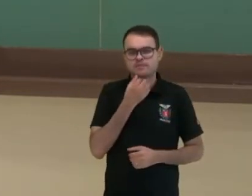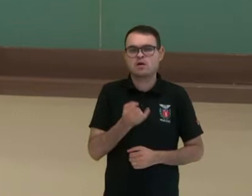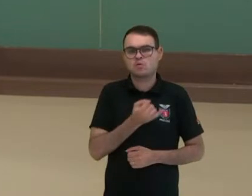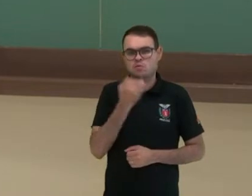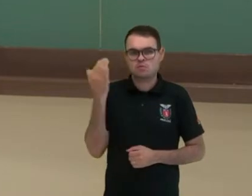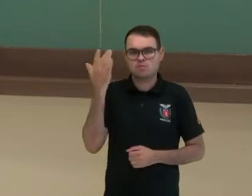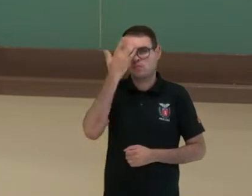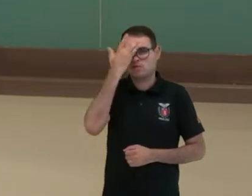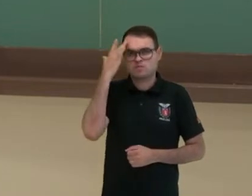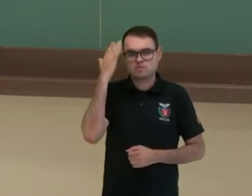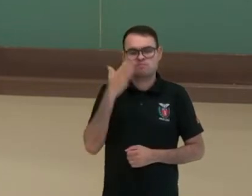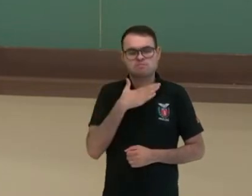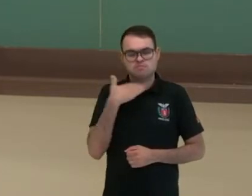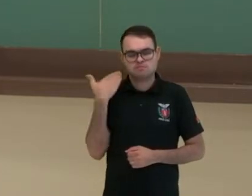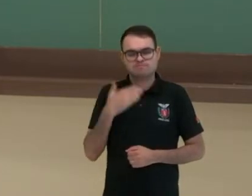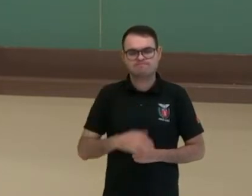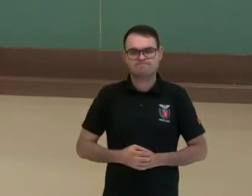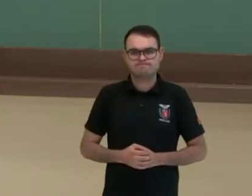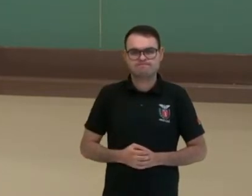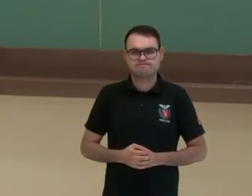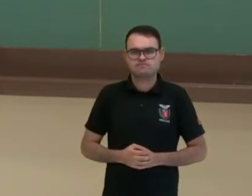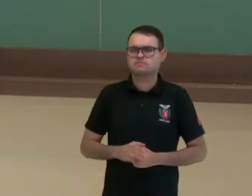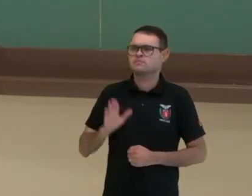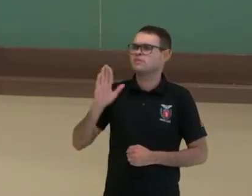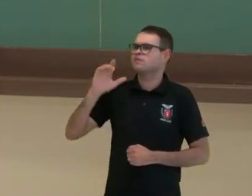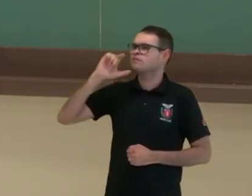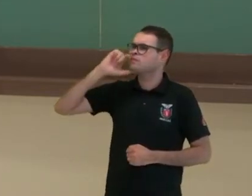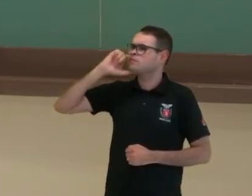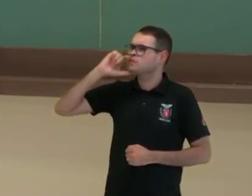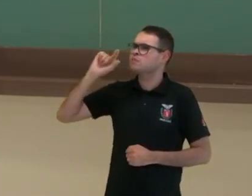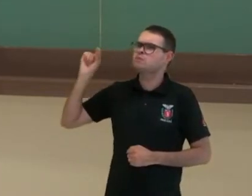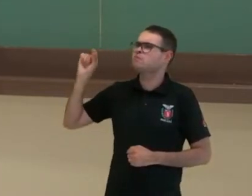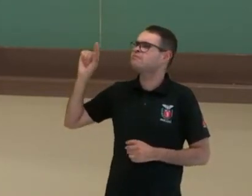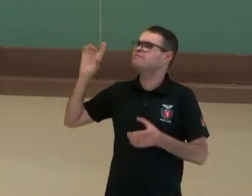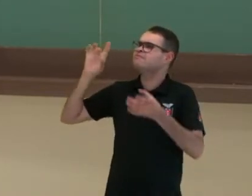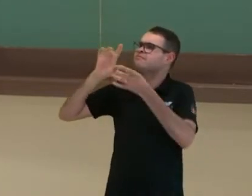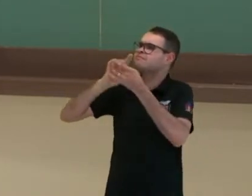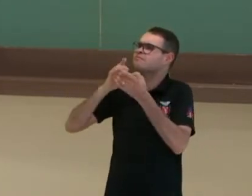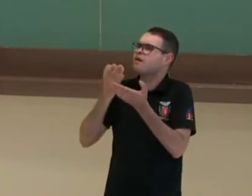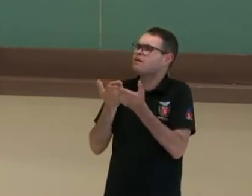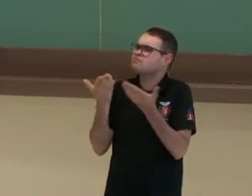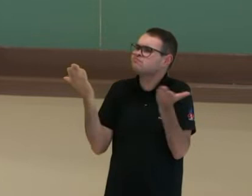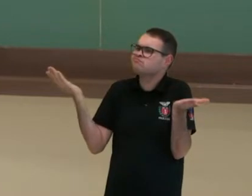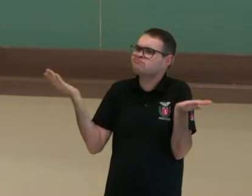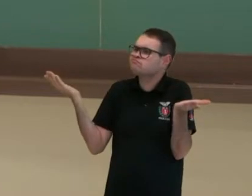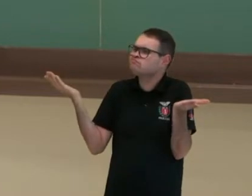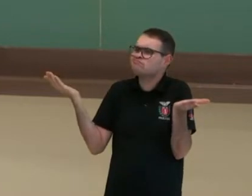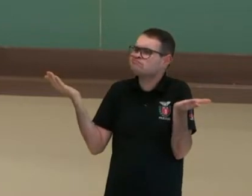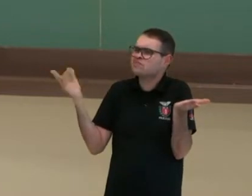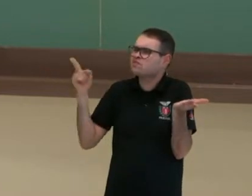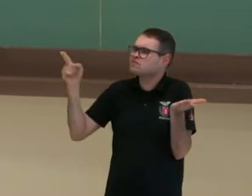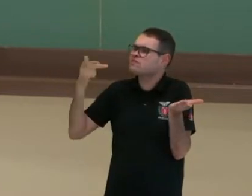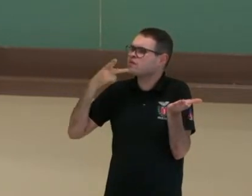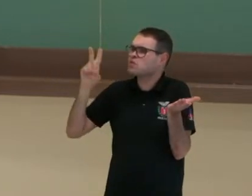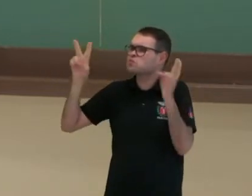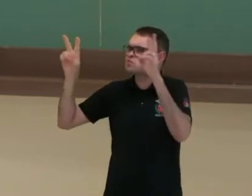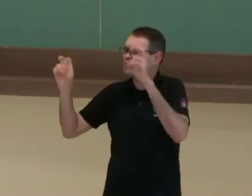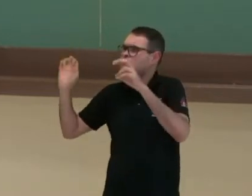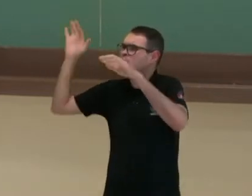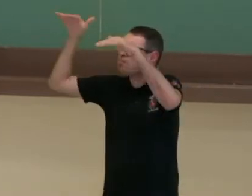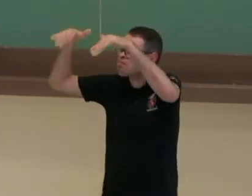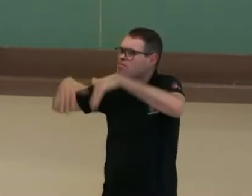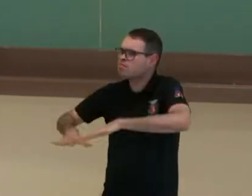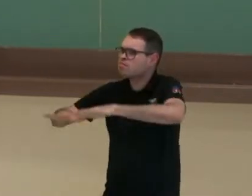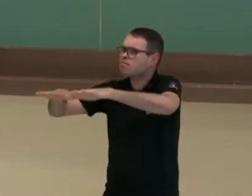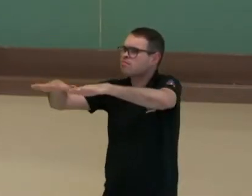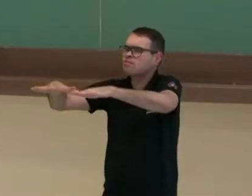pessoas também perdendo a vida. Mas, Fabiano, o que isso tem a ver com a nossa aula? Você está falando de tsunami. O que tem